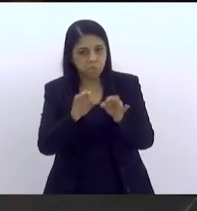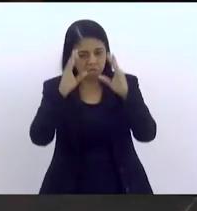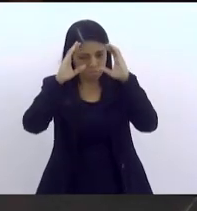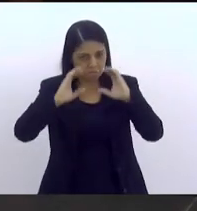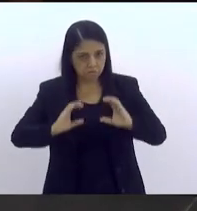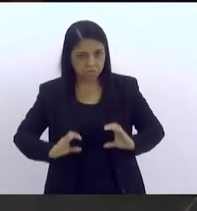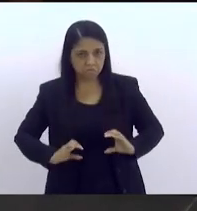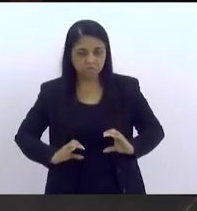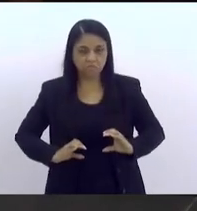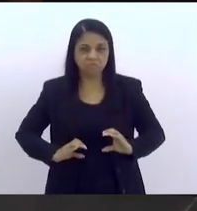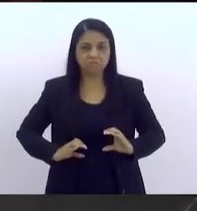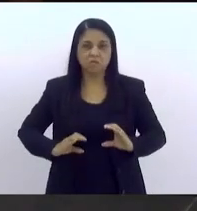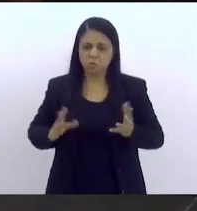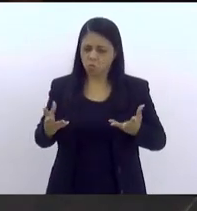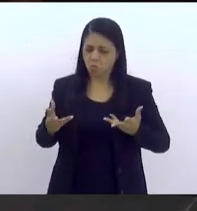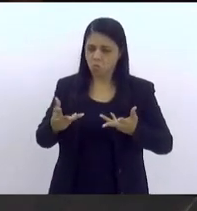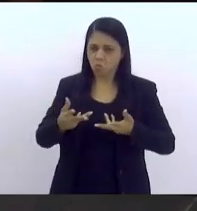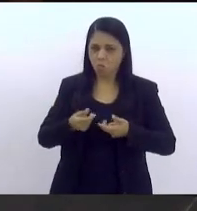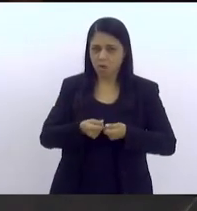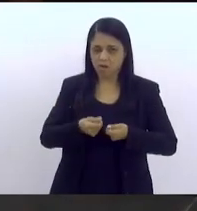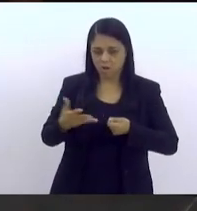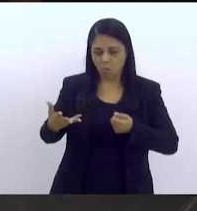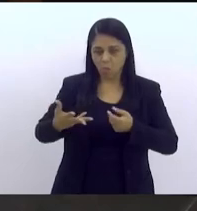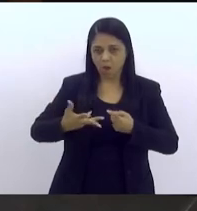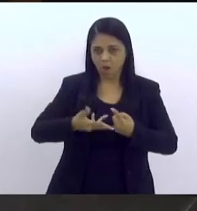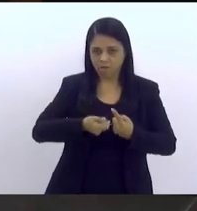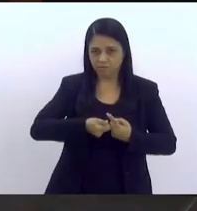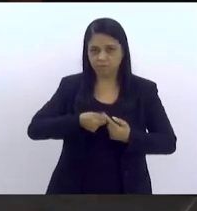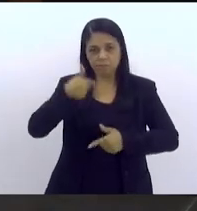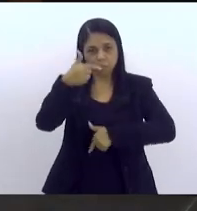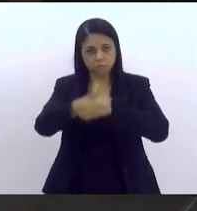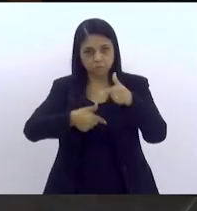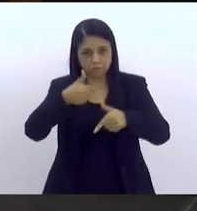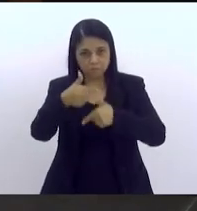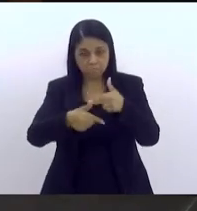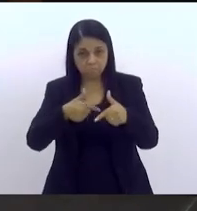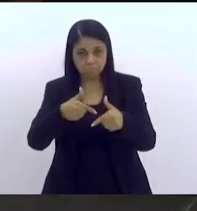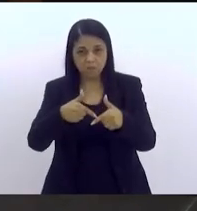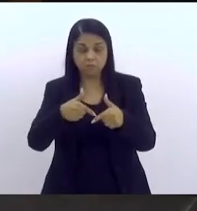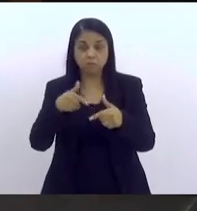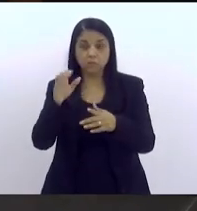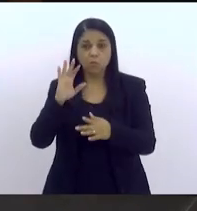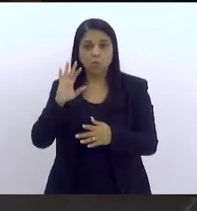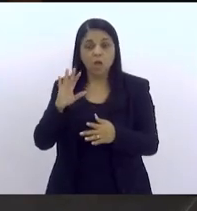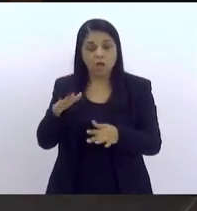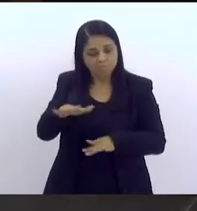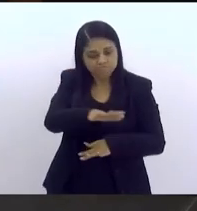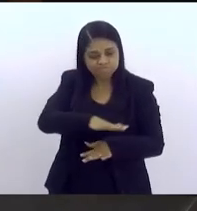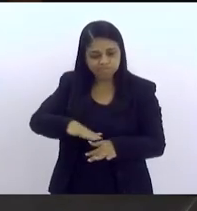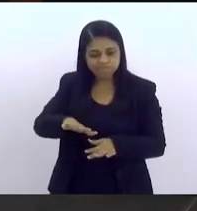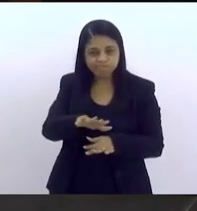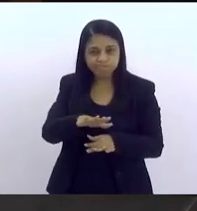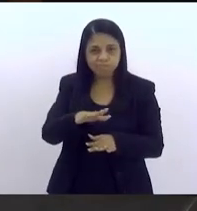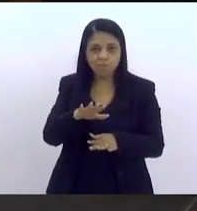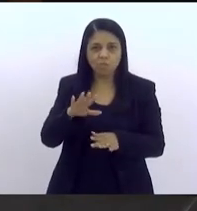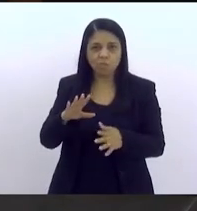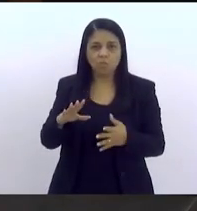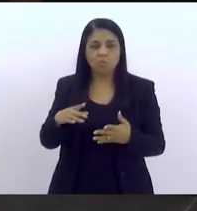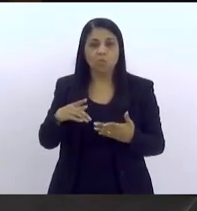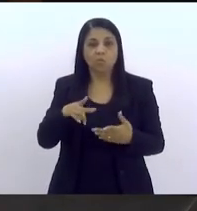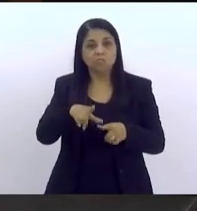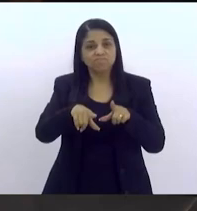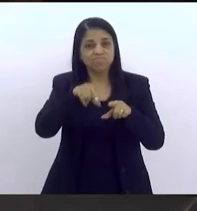da Cidadania e sua qualificação para o trabalho a qualidade do clima escolar coloca entre aspas eu